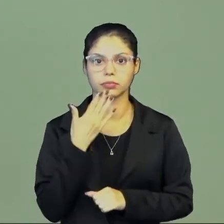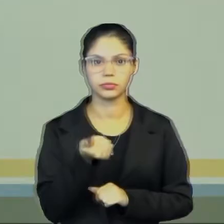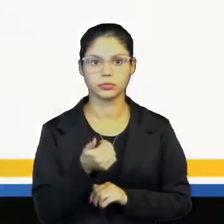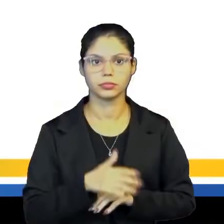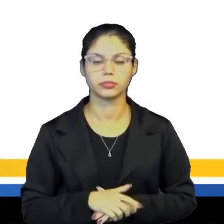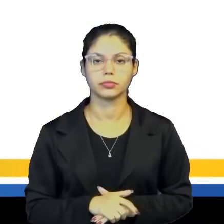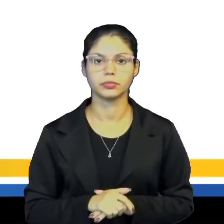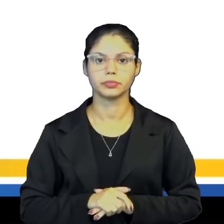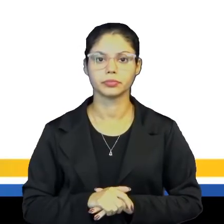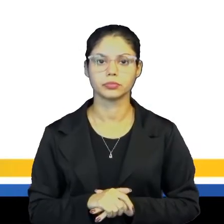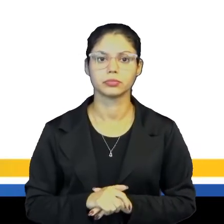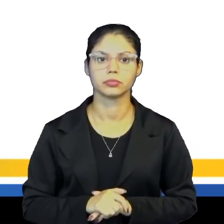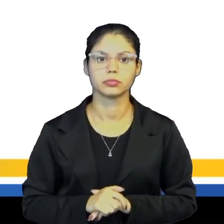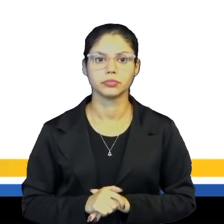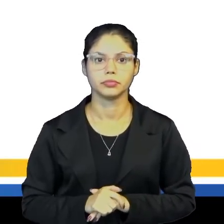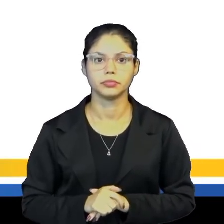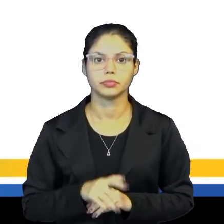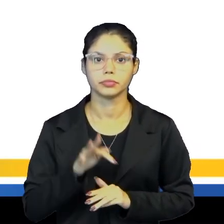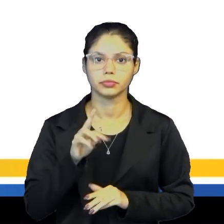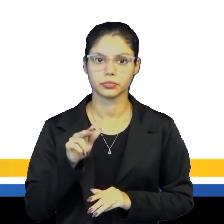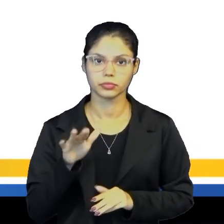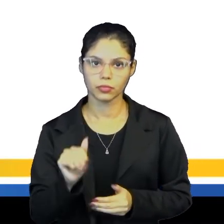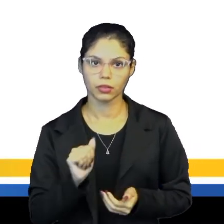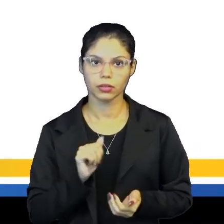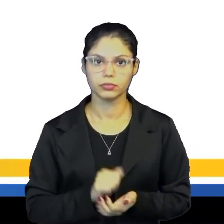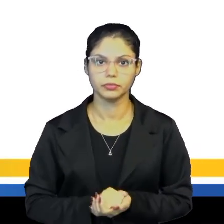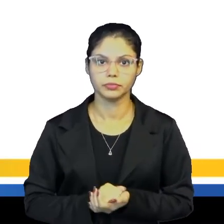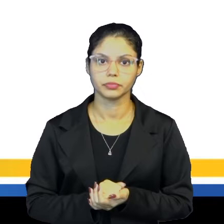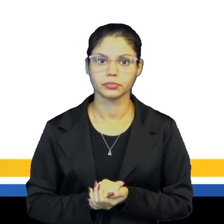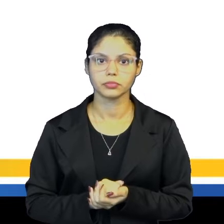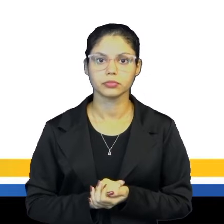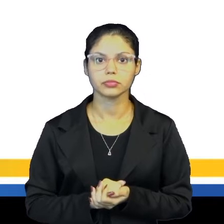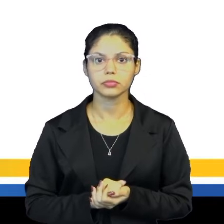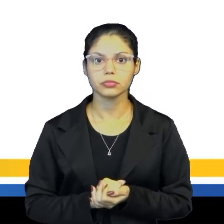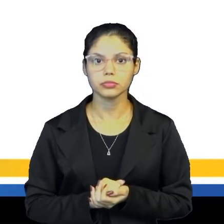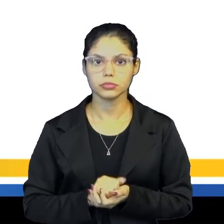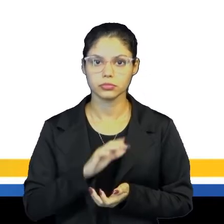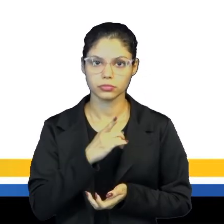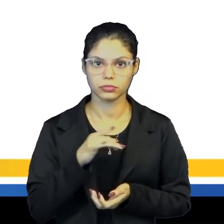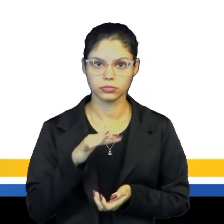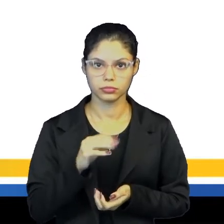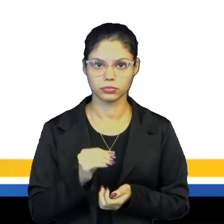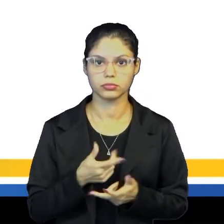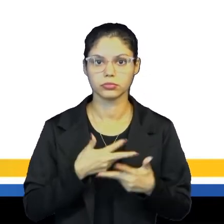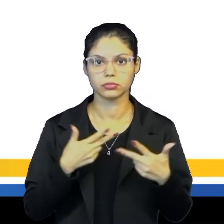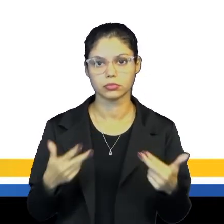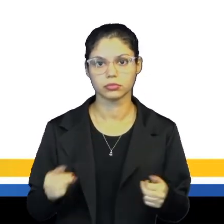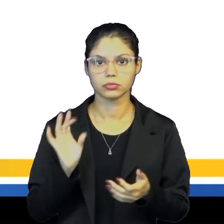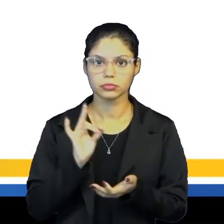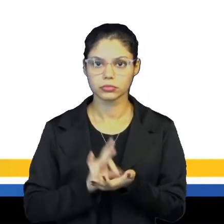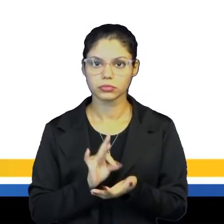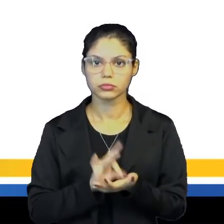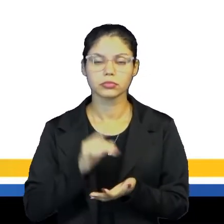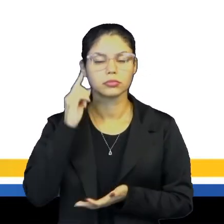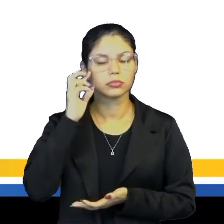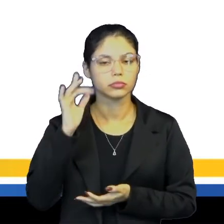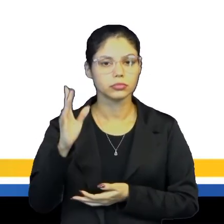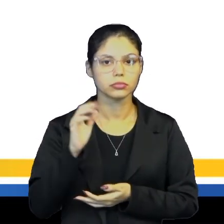Beleza? A forma é o aspecto exterior dos objetos reais,